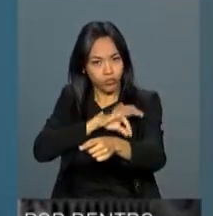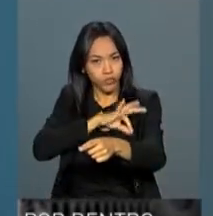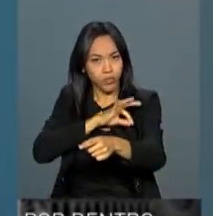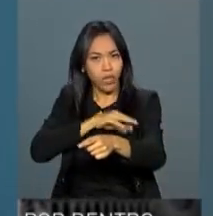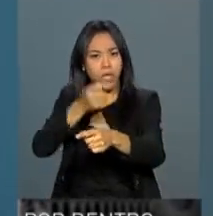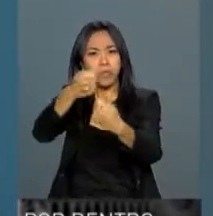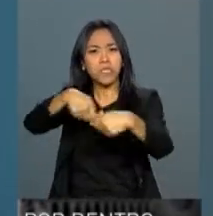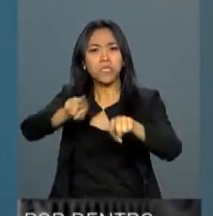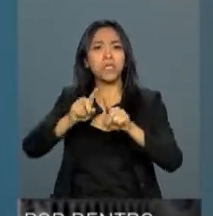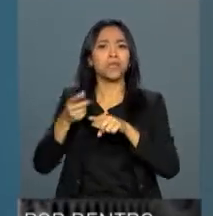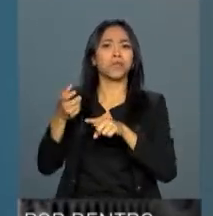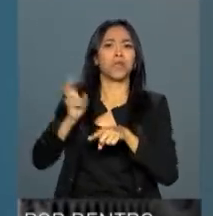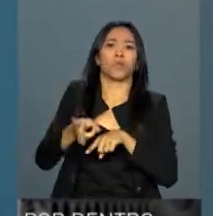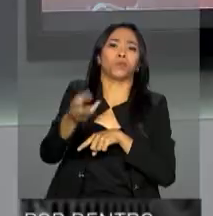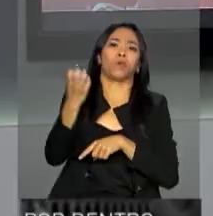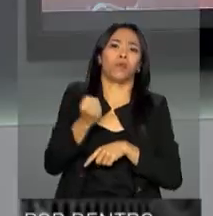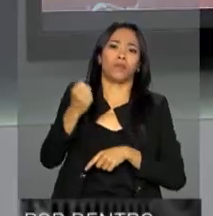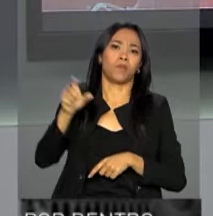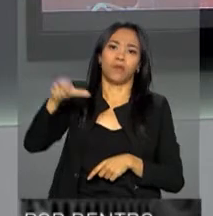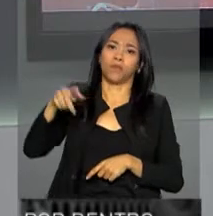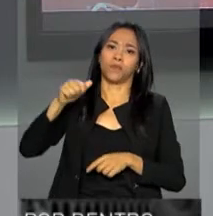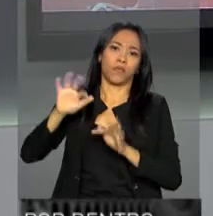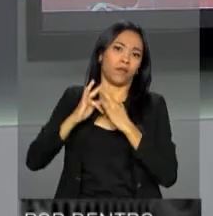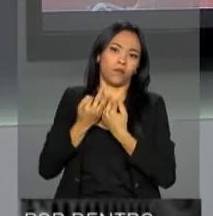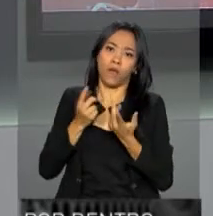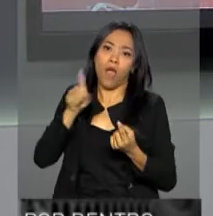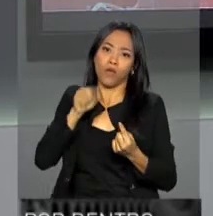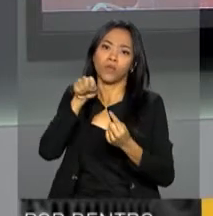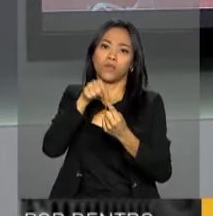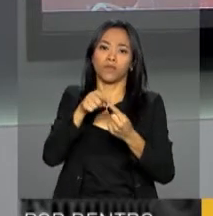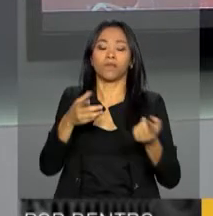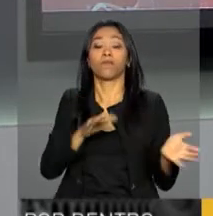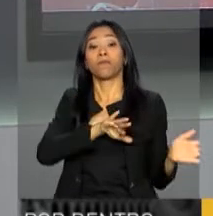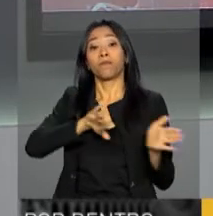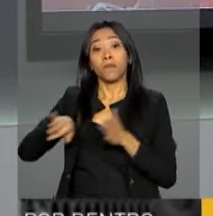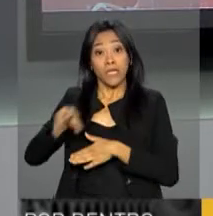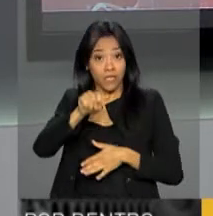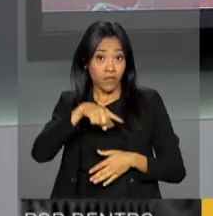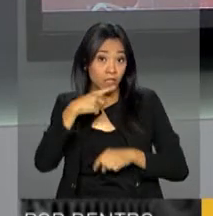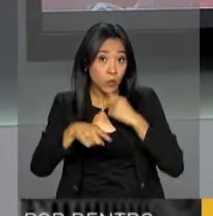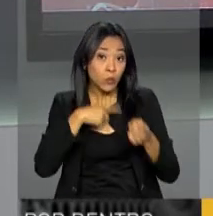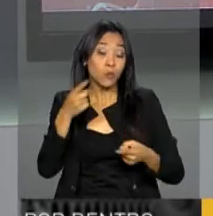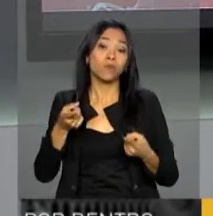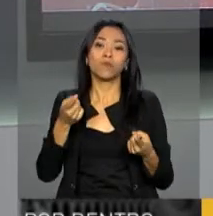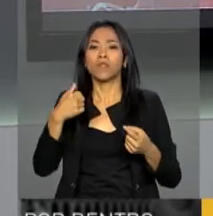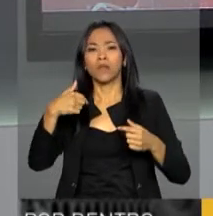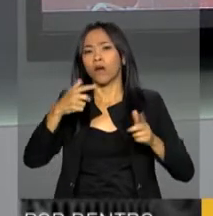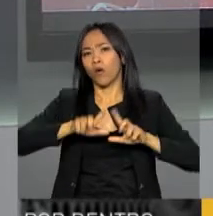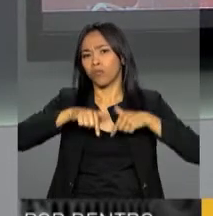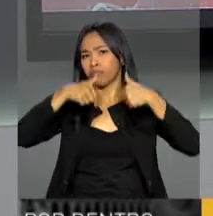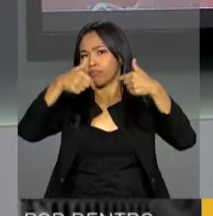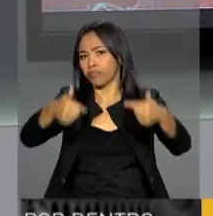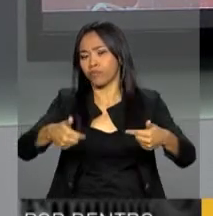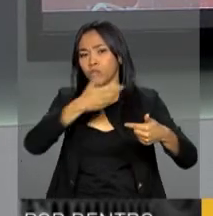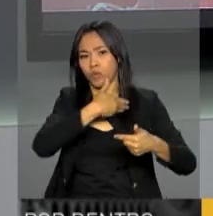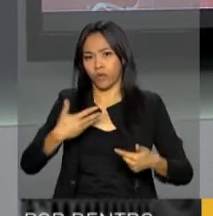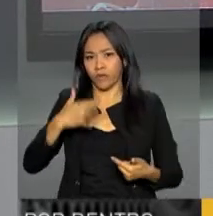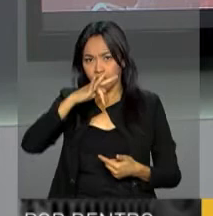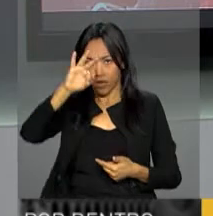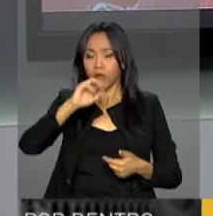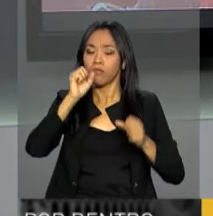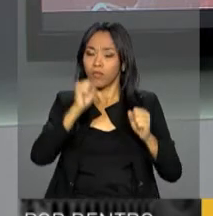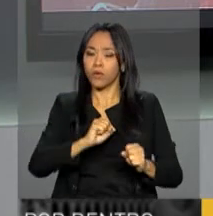precise mais do programa esse objetivo e se você tem alguma dúvida sobre projetos ou ações do governo federal escreva pra gente